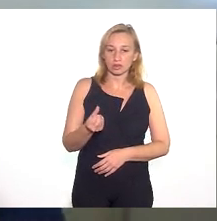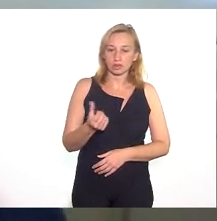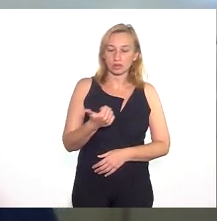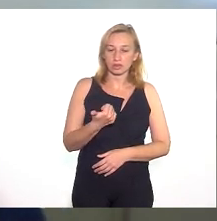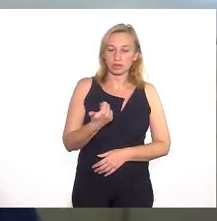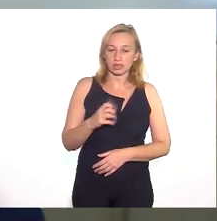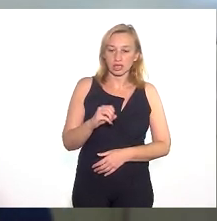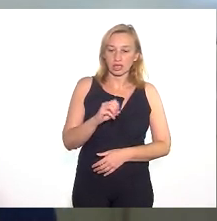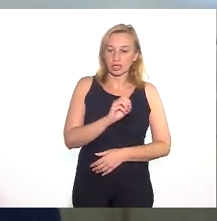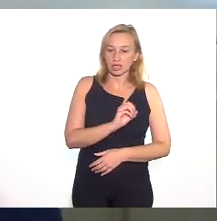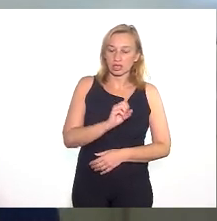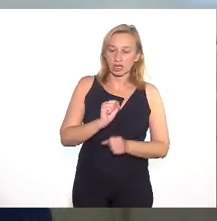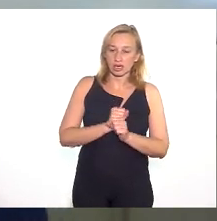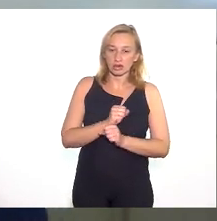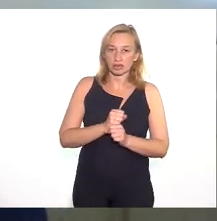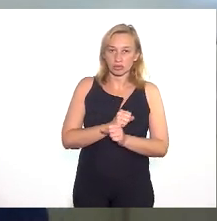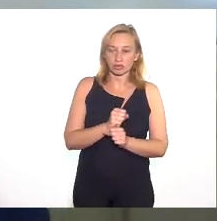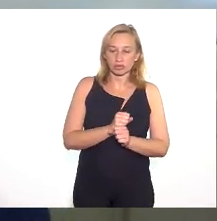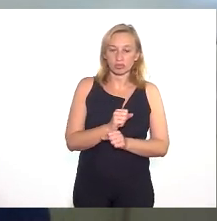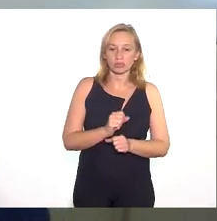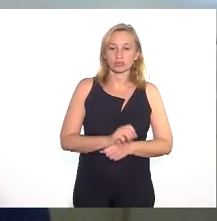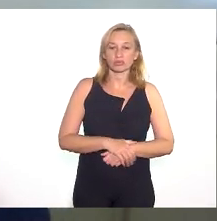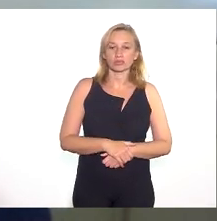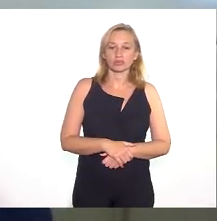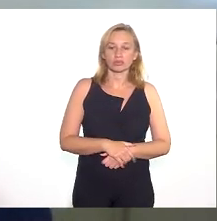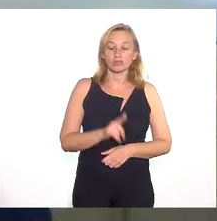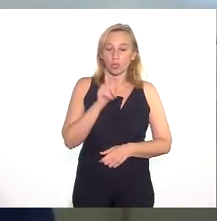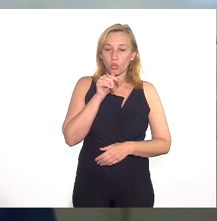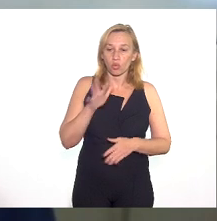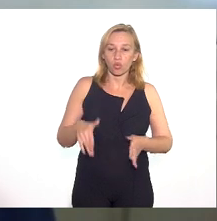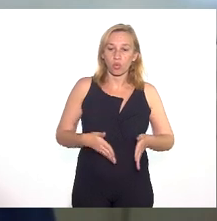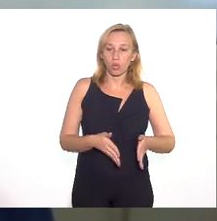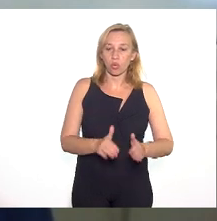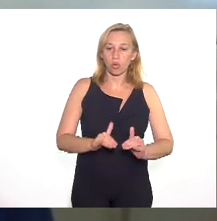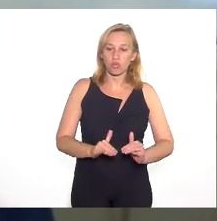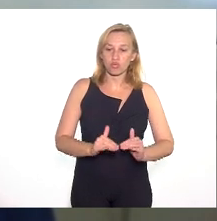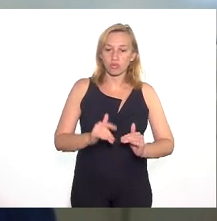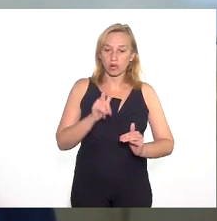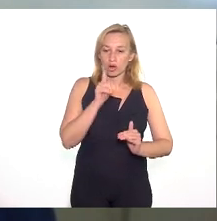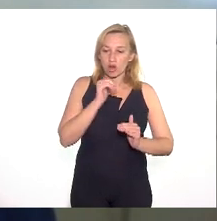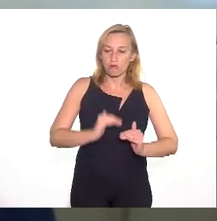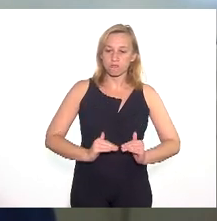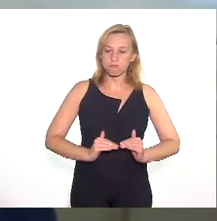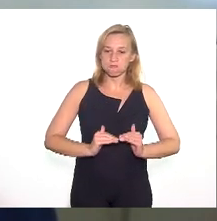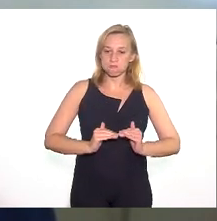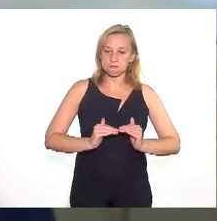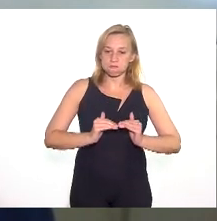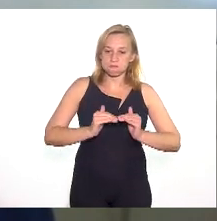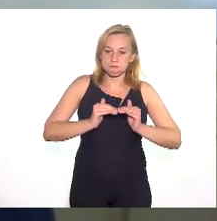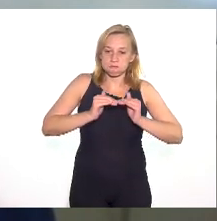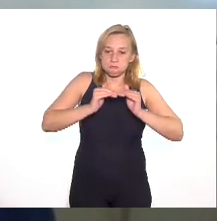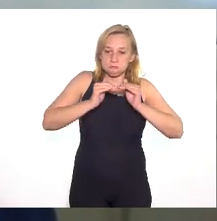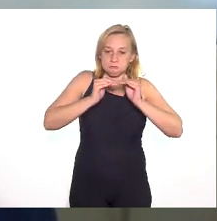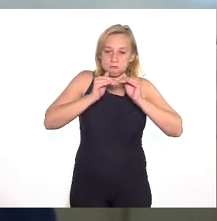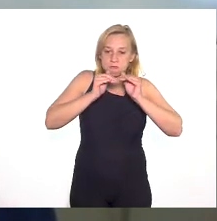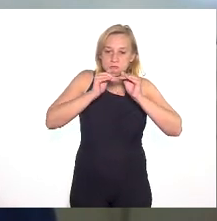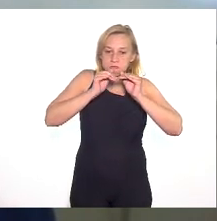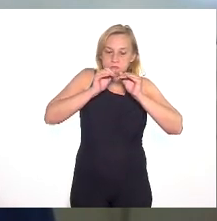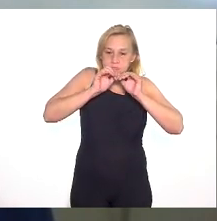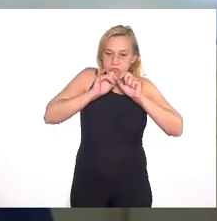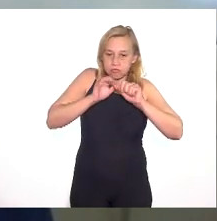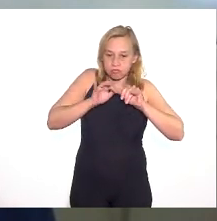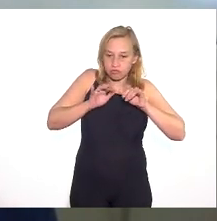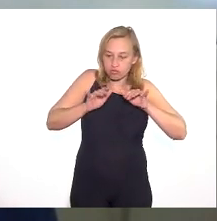anos, a vazão desses rios e seus transbordamentos que definem as suas